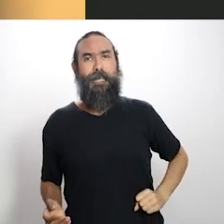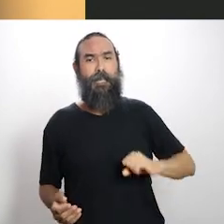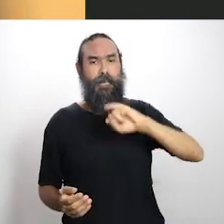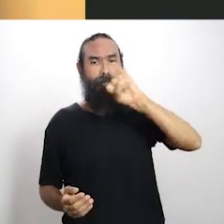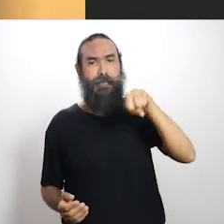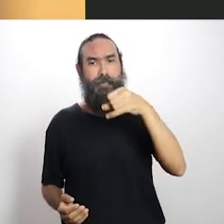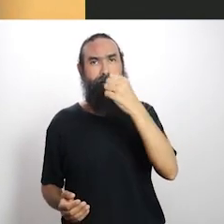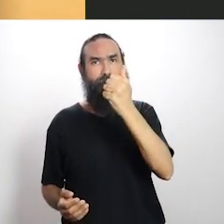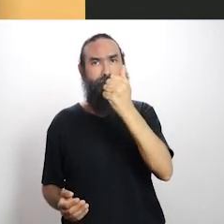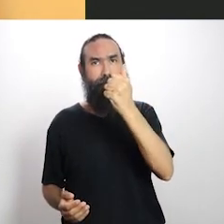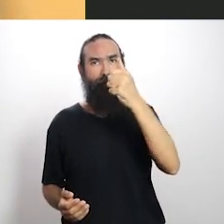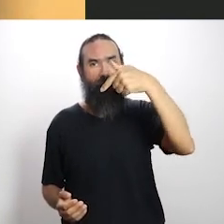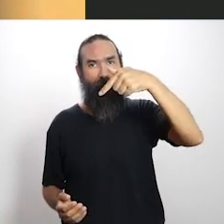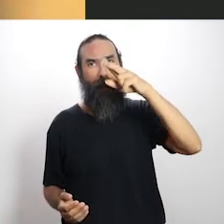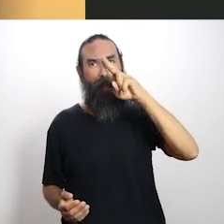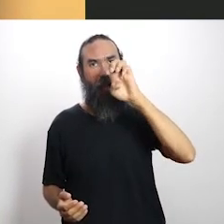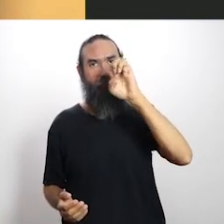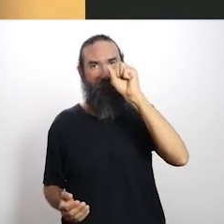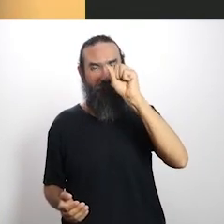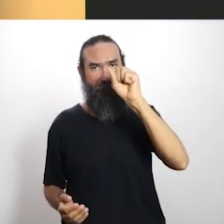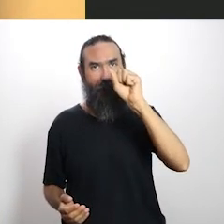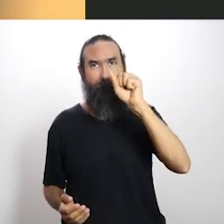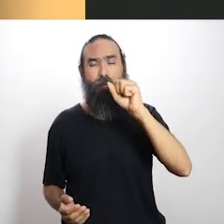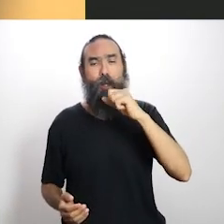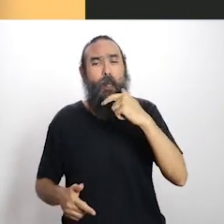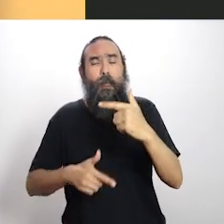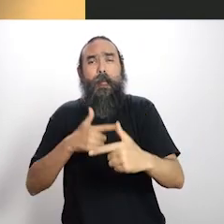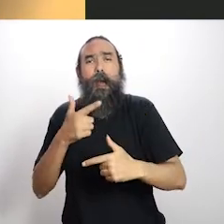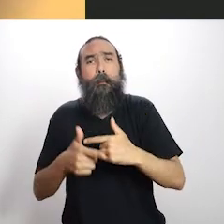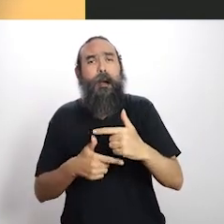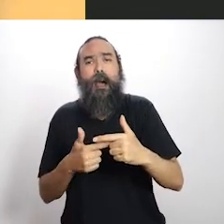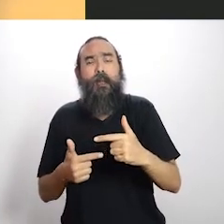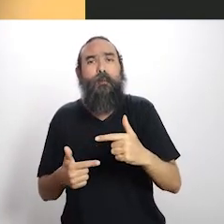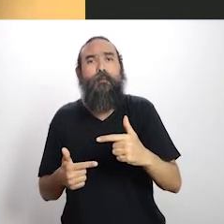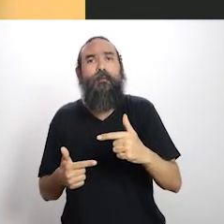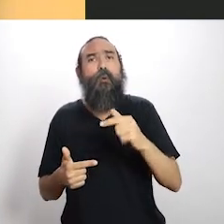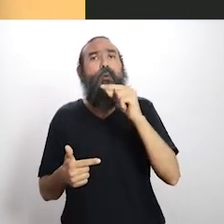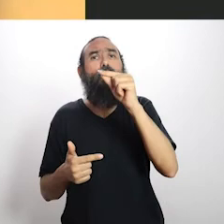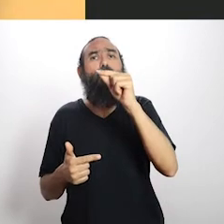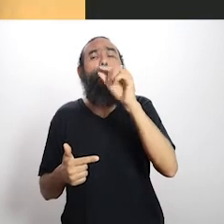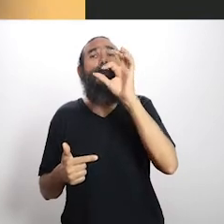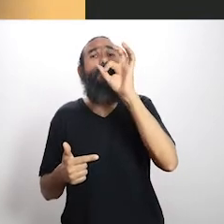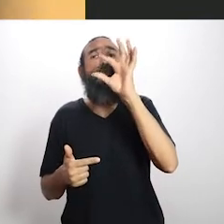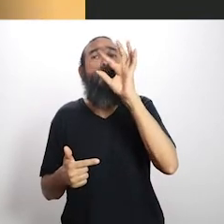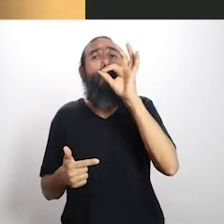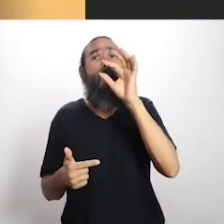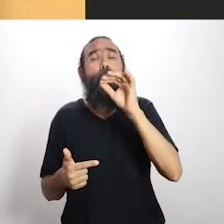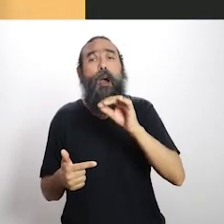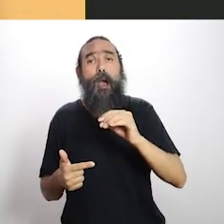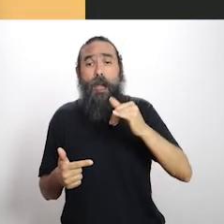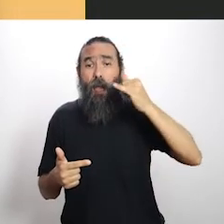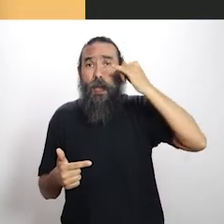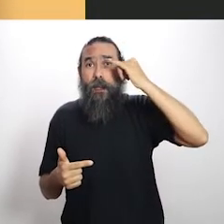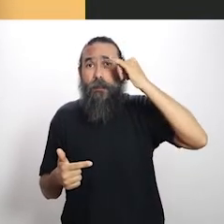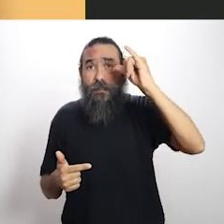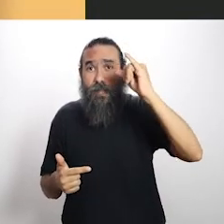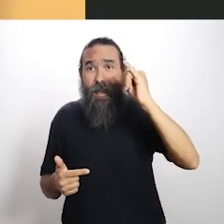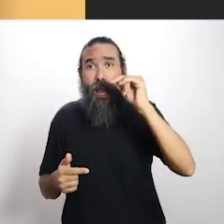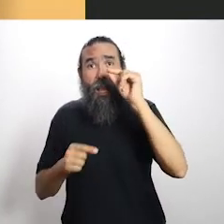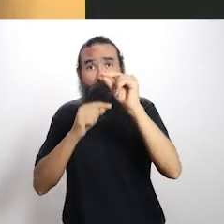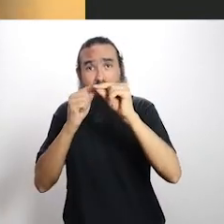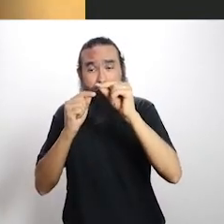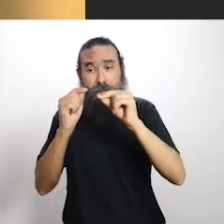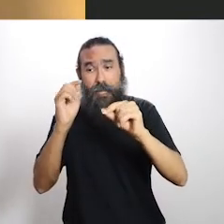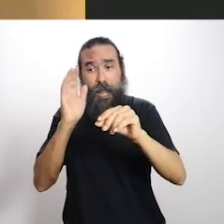emergencial predominasse mesmo que tivesse possibilidade de aprimoramento o mais importante era